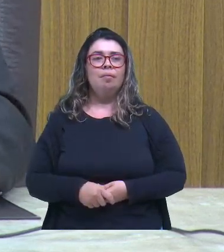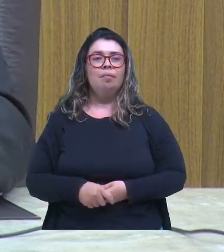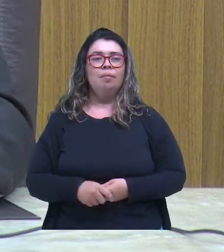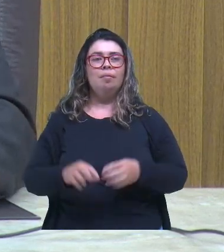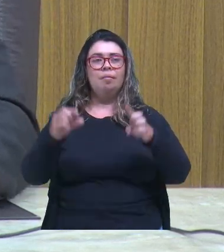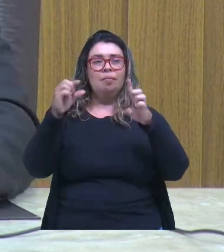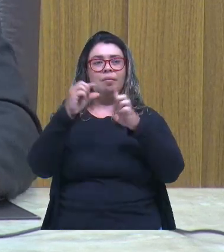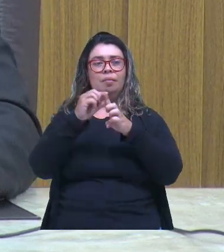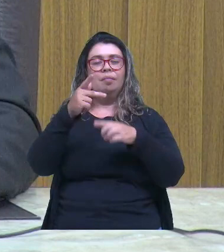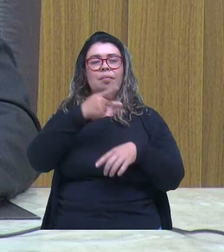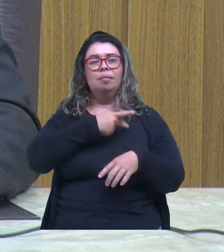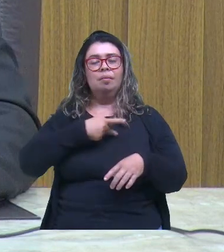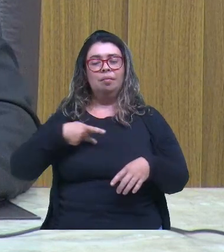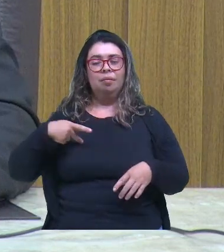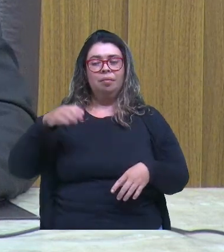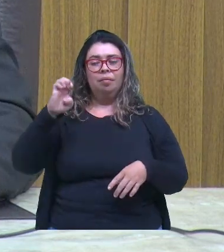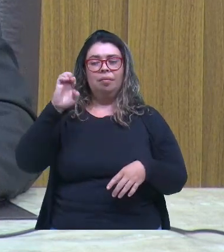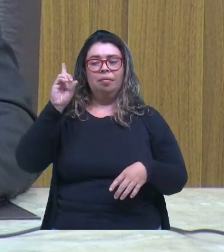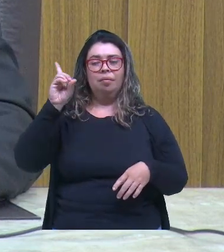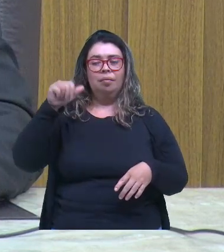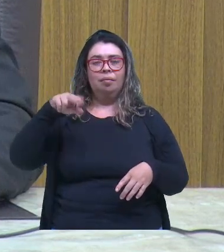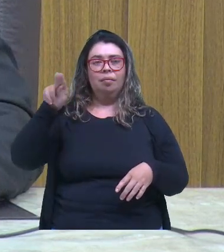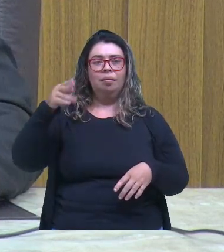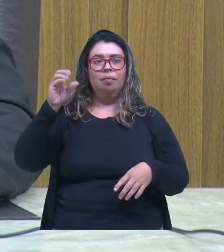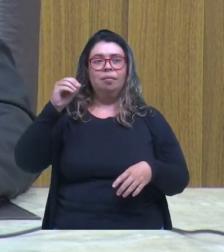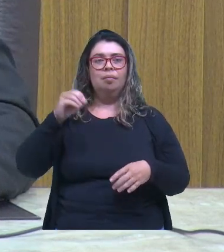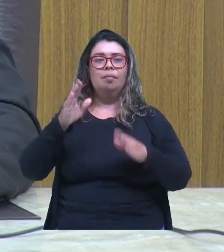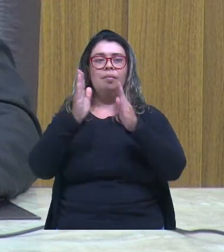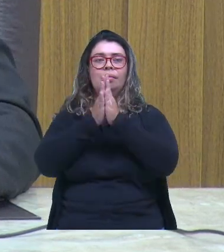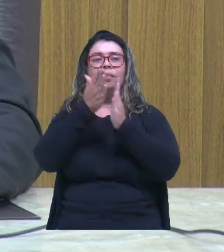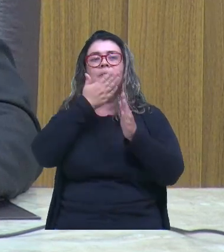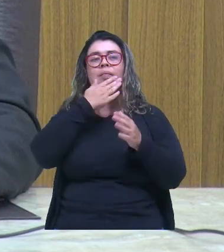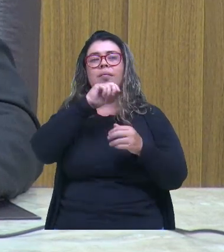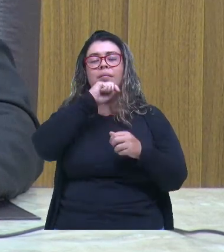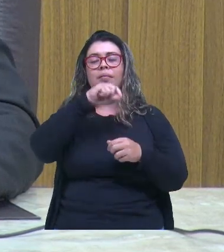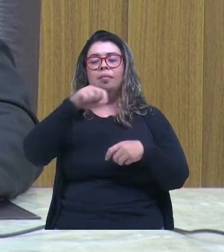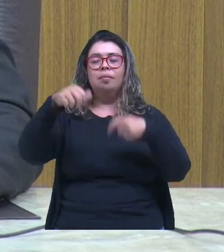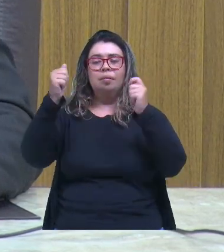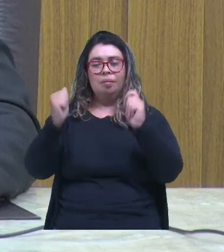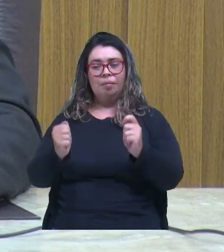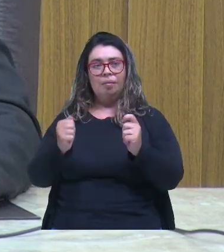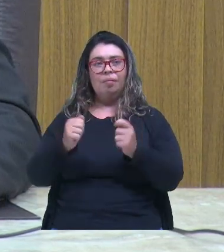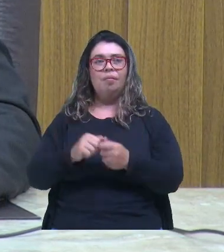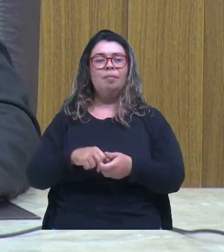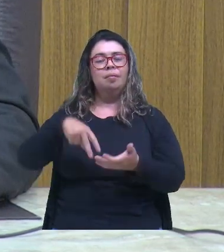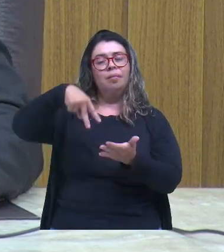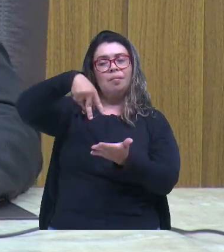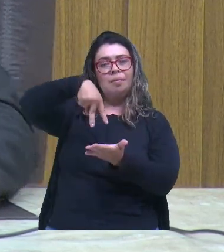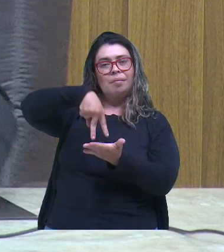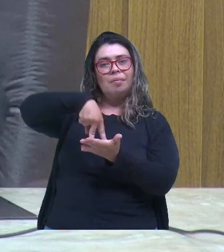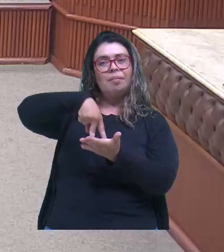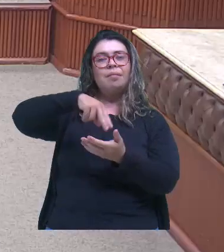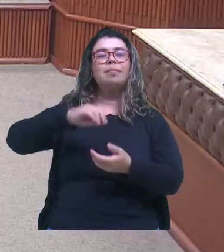vereador Pastor Edinho para a oração do Pai Nosso. Eu peço àqueles que puderem que fiquem em pé.